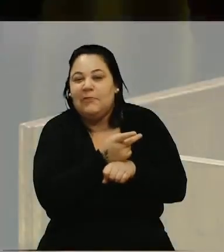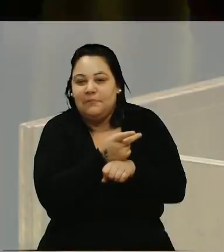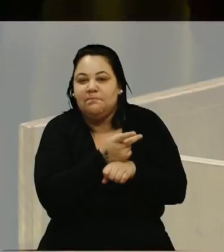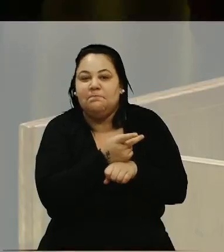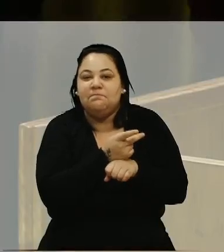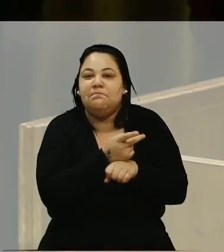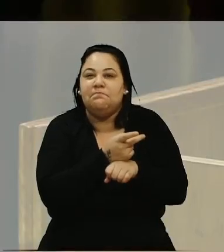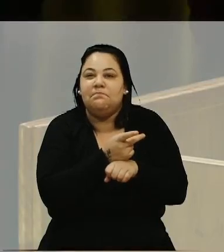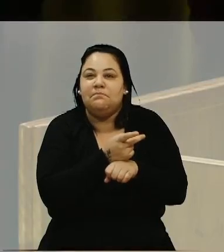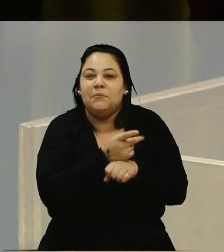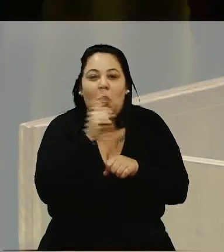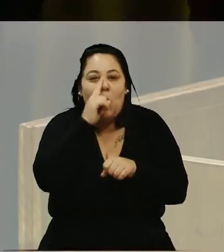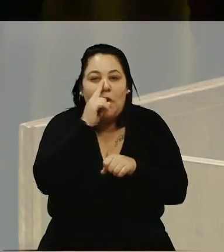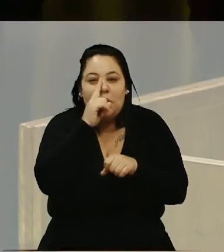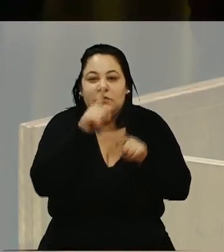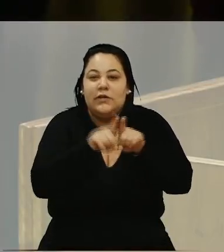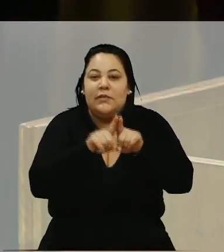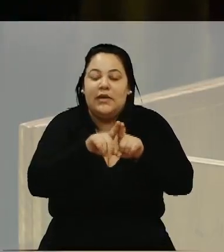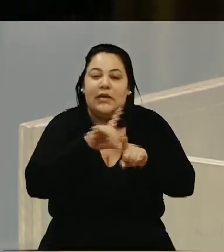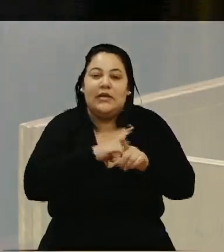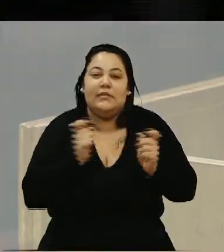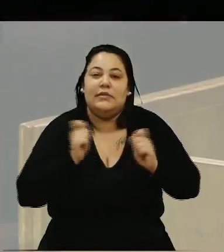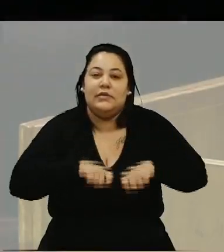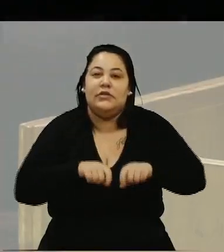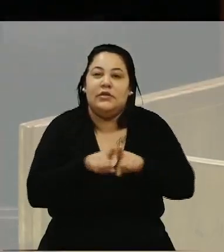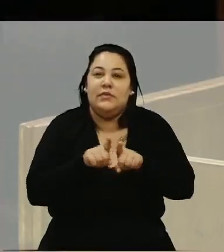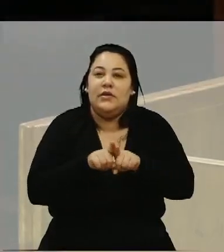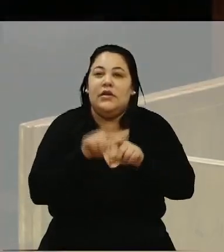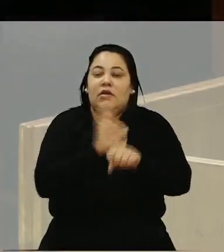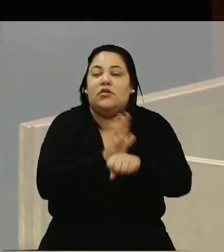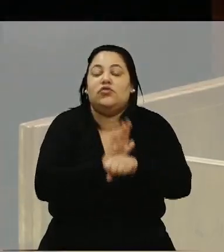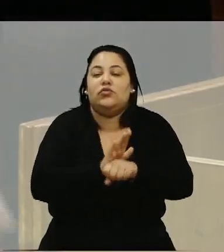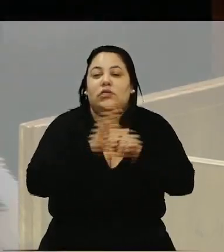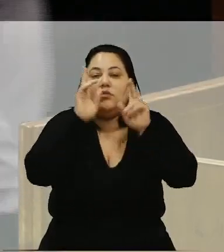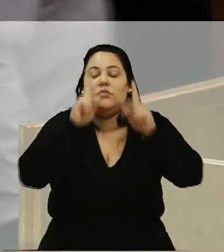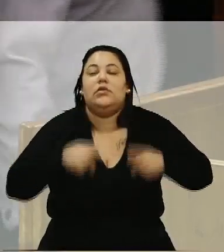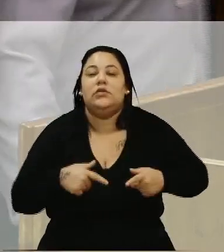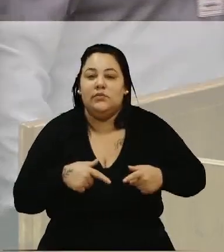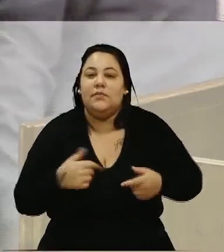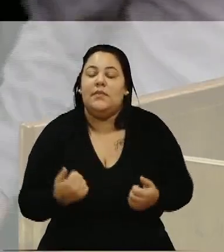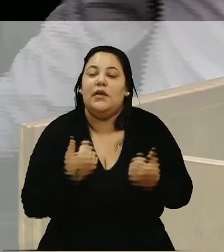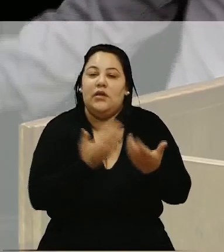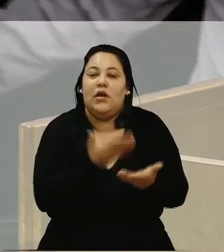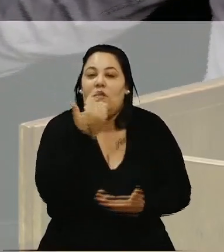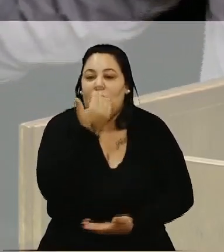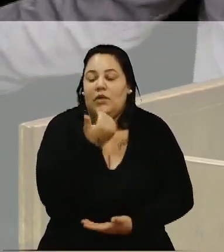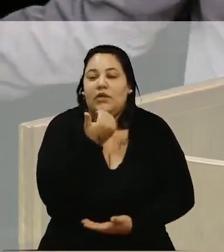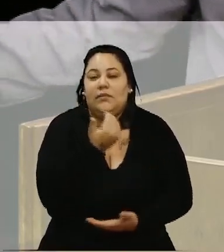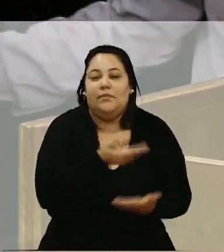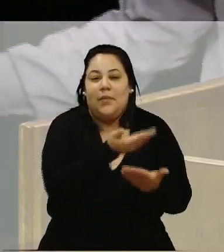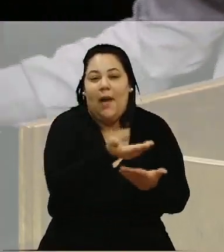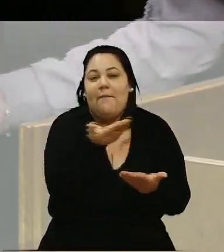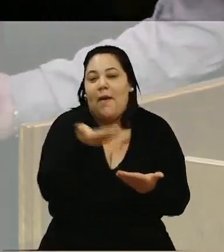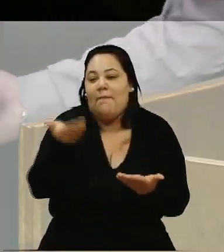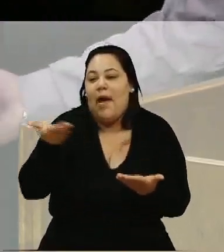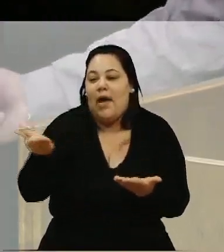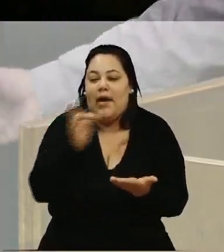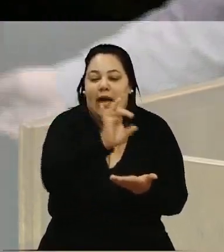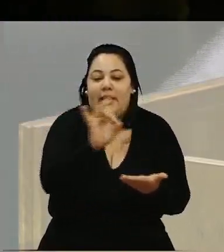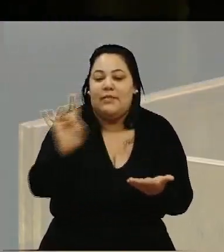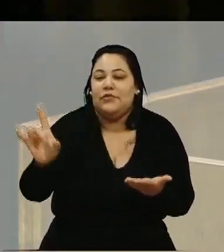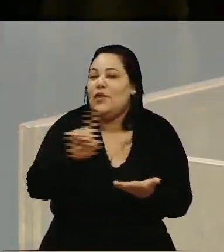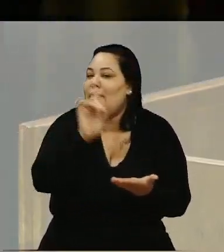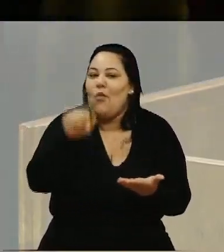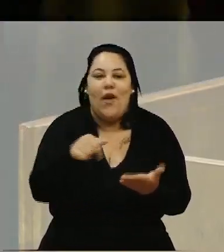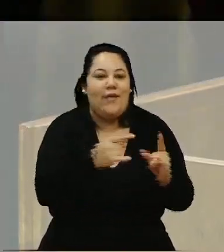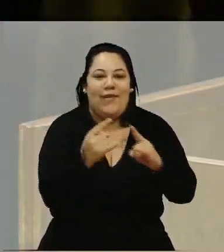do risco. Ele consiste na questão ajuda humanitária, de entrega de mantimentos porta a porta. A gente não utiliza o sistema de chegar e entregar no CRAS da